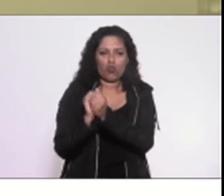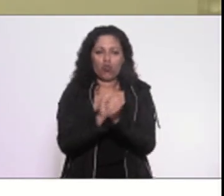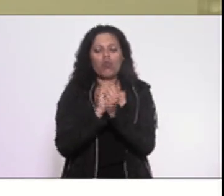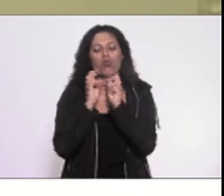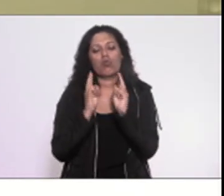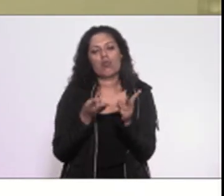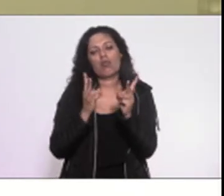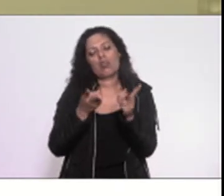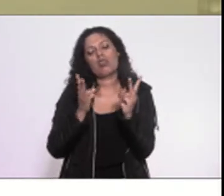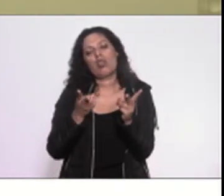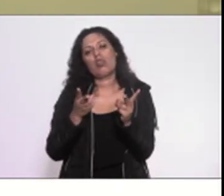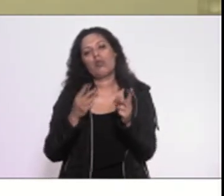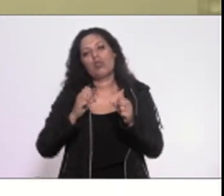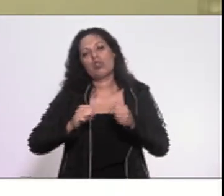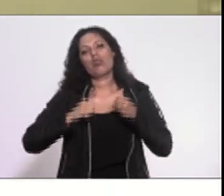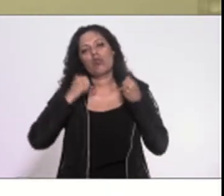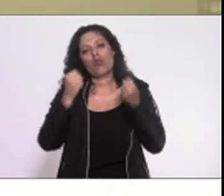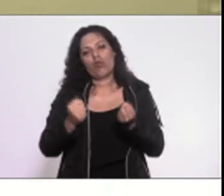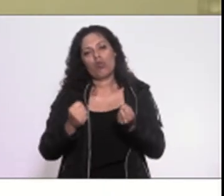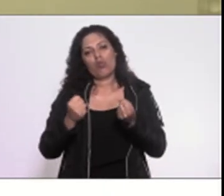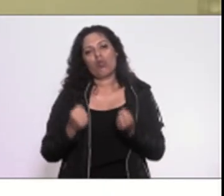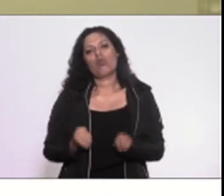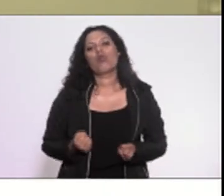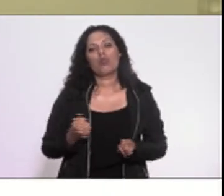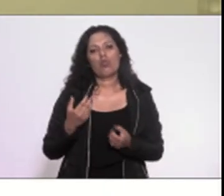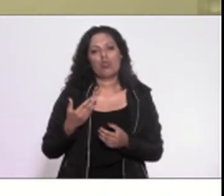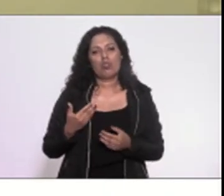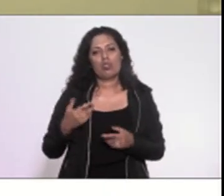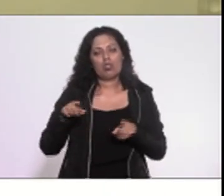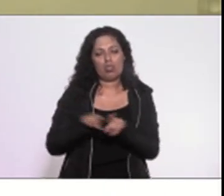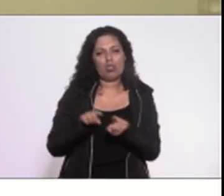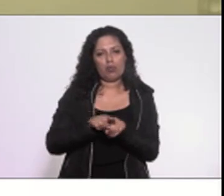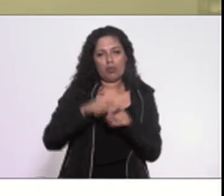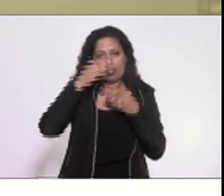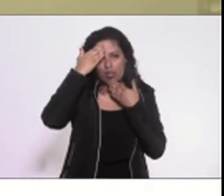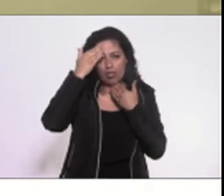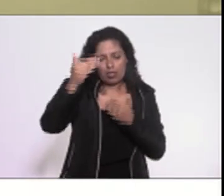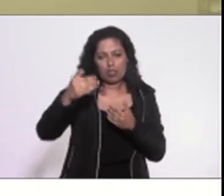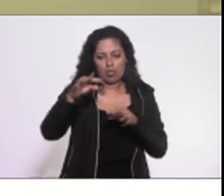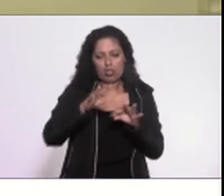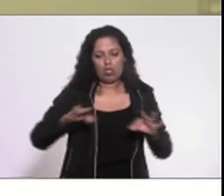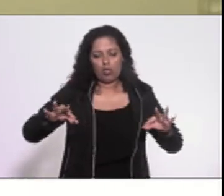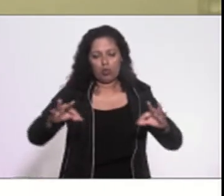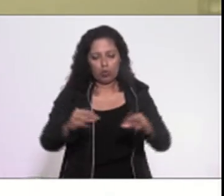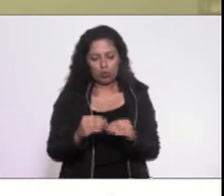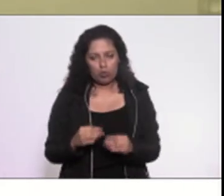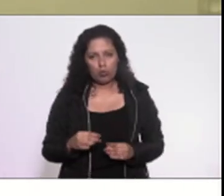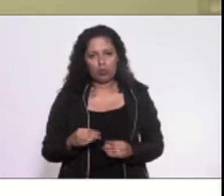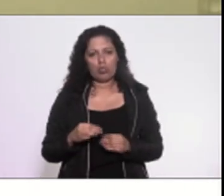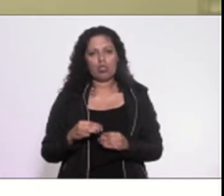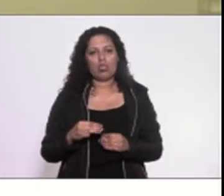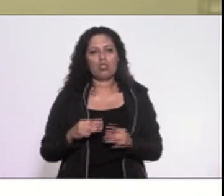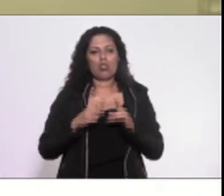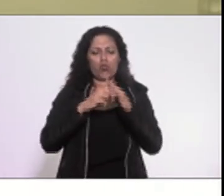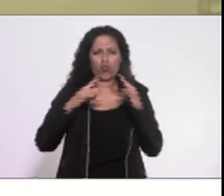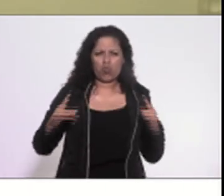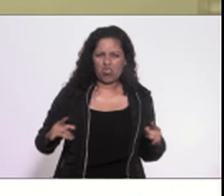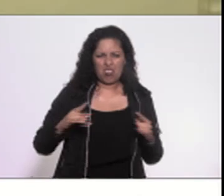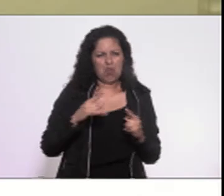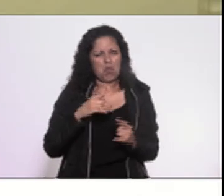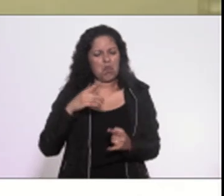também nessa luta, e nos museus, agradecer a presença de ambas as deputadas na visita. A